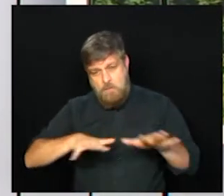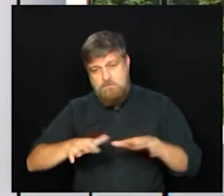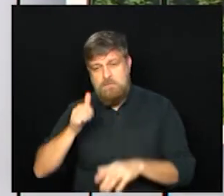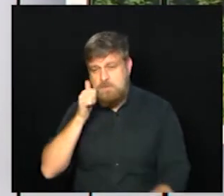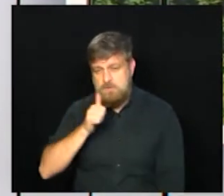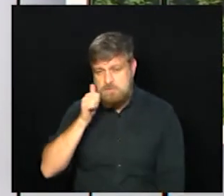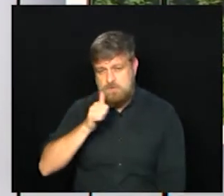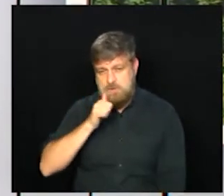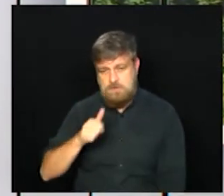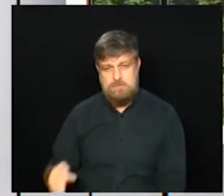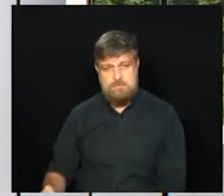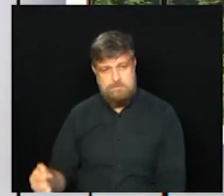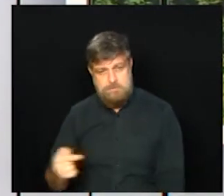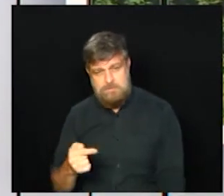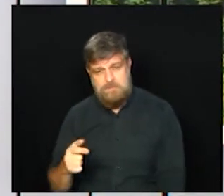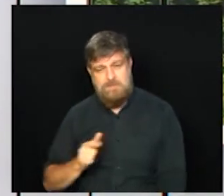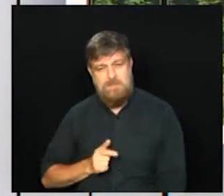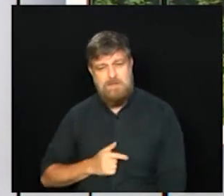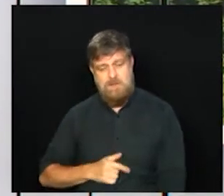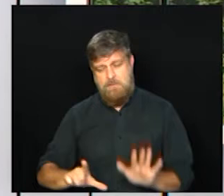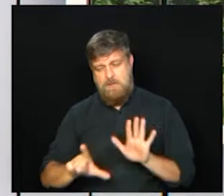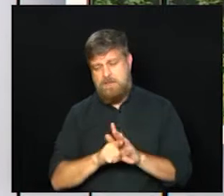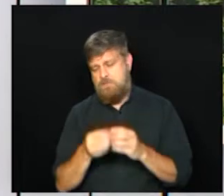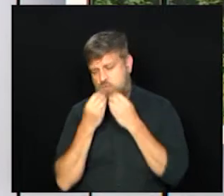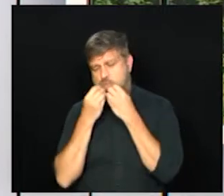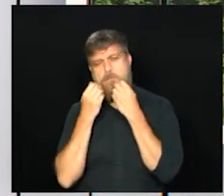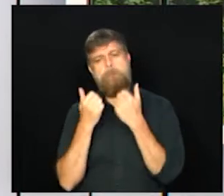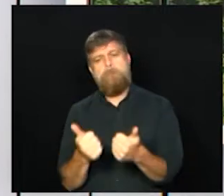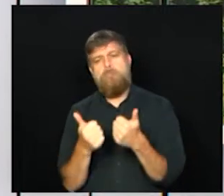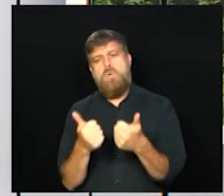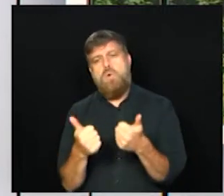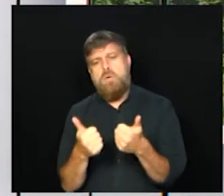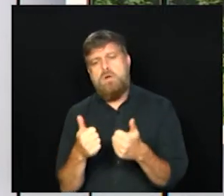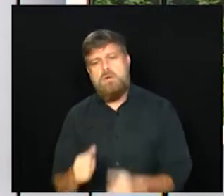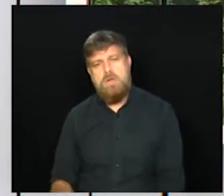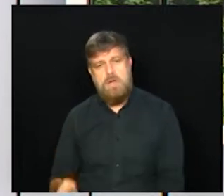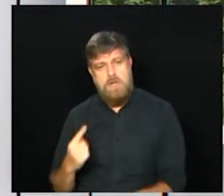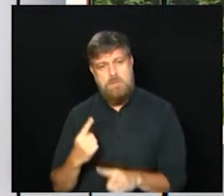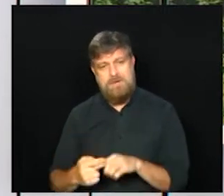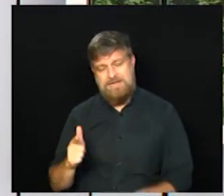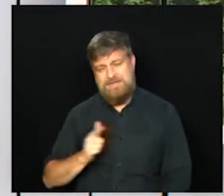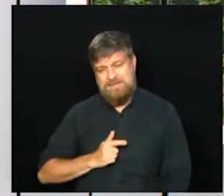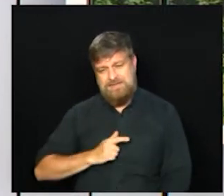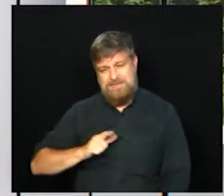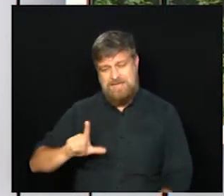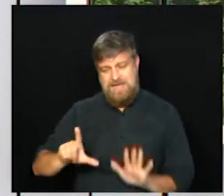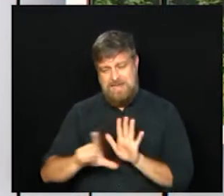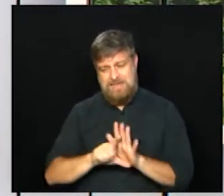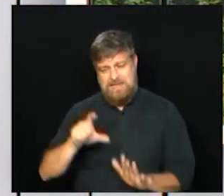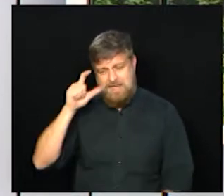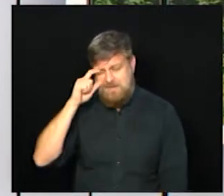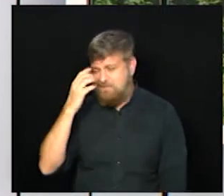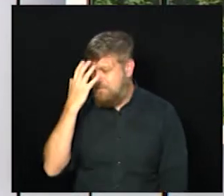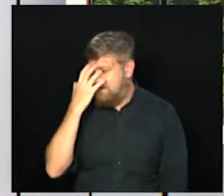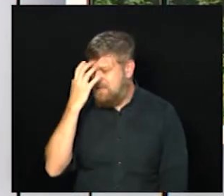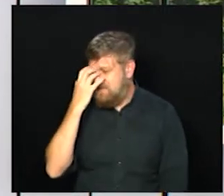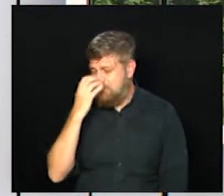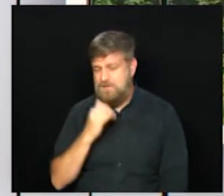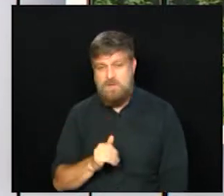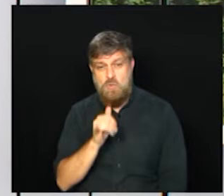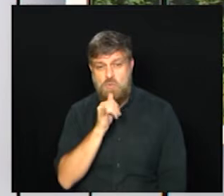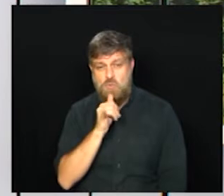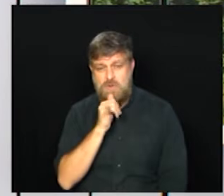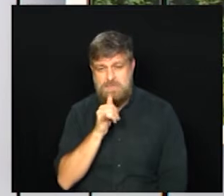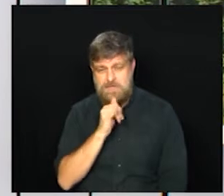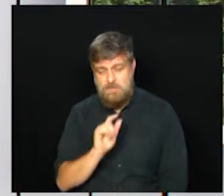e por isso ela é uma lei muito boa. Porque eu acho que também tem essa questão, a Lei Maria da Penha talvez seja um exemplo muito típico assim